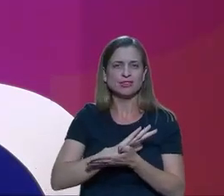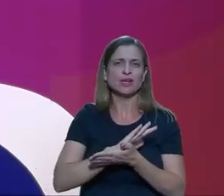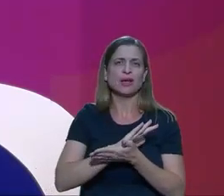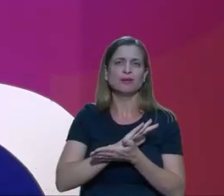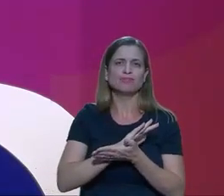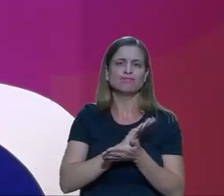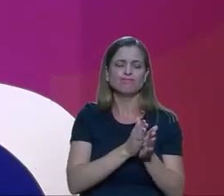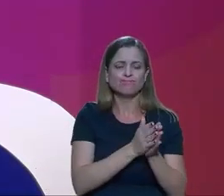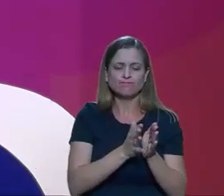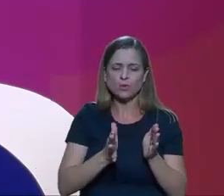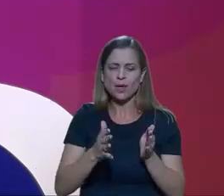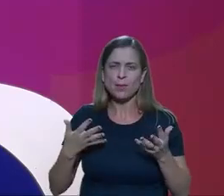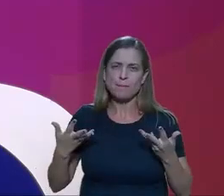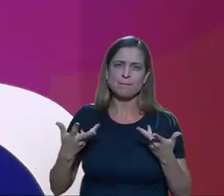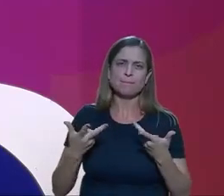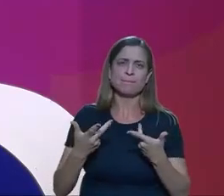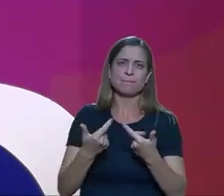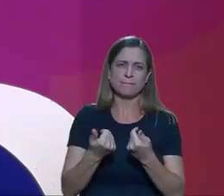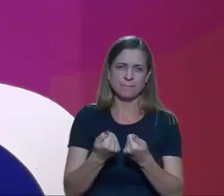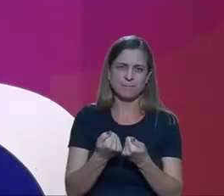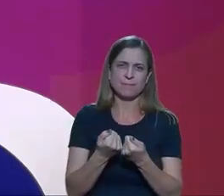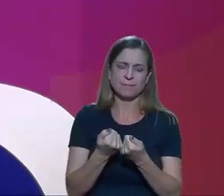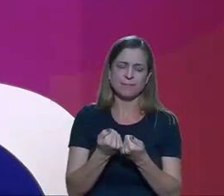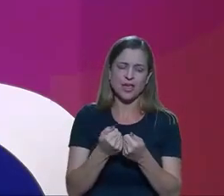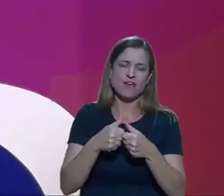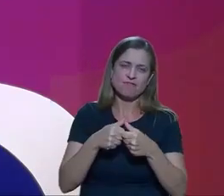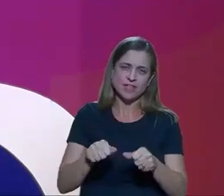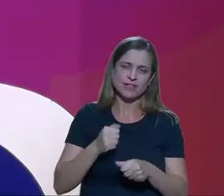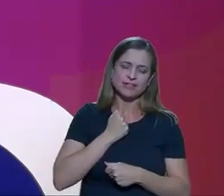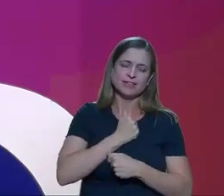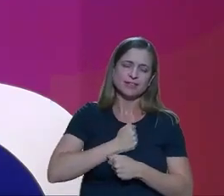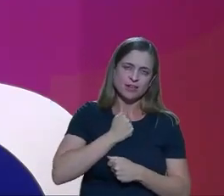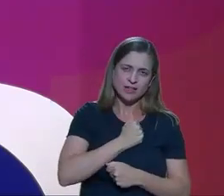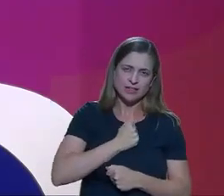numa época maravilhosa que deixou saudade.